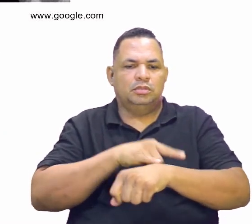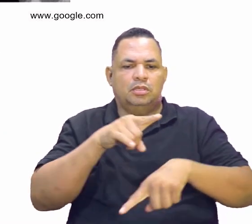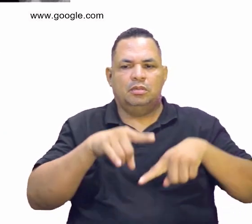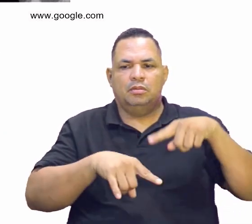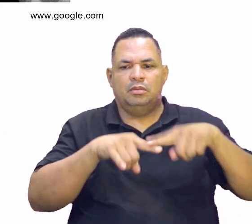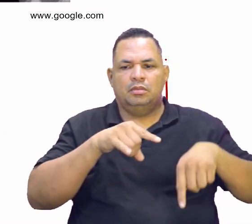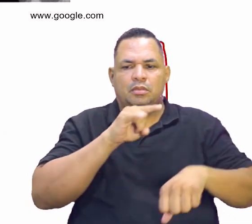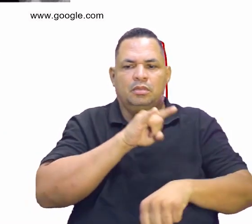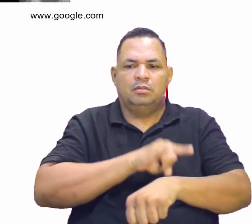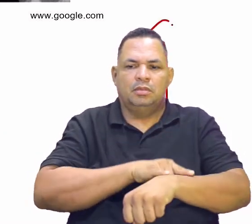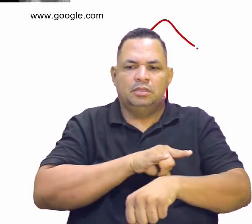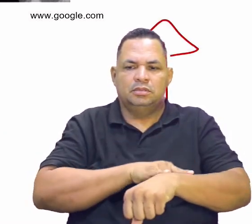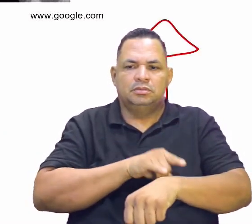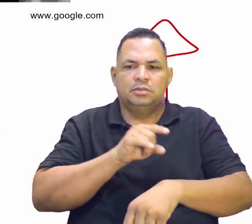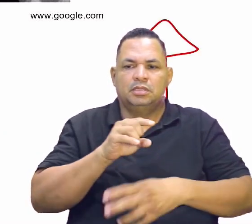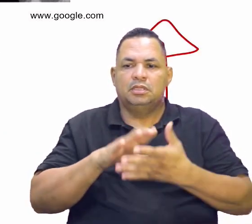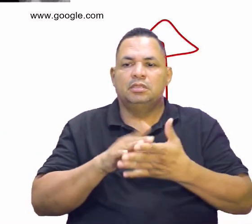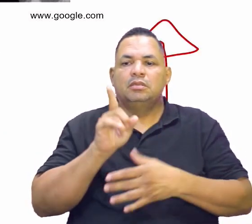Conhecem? Olha aqui.